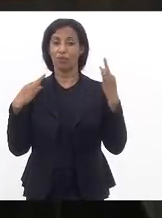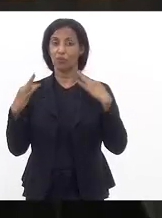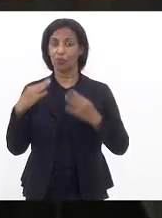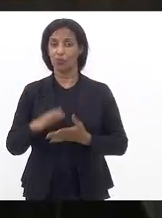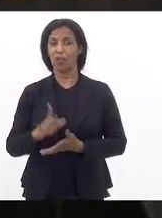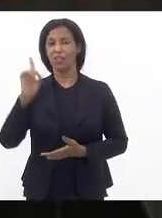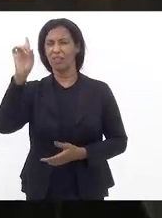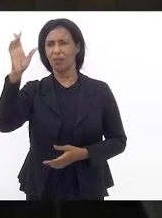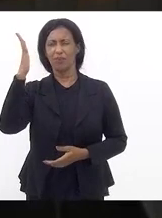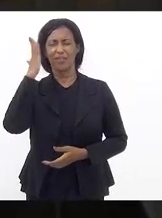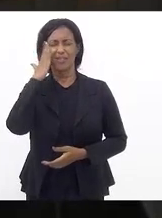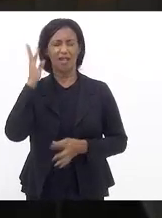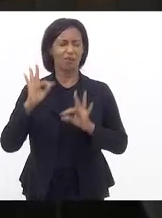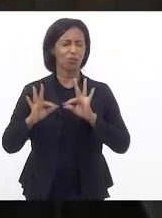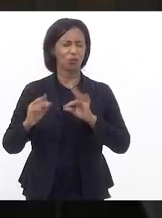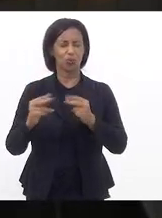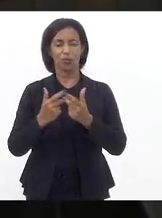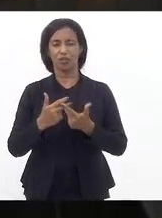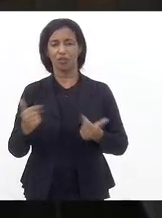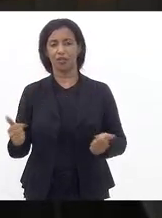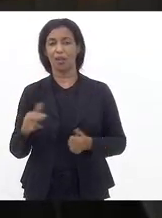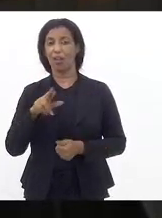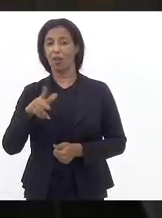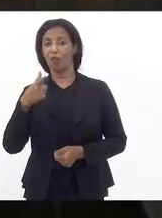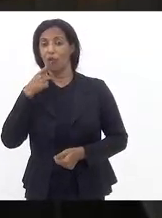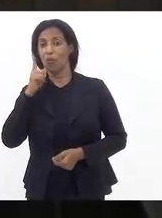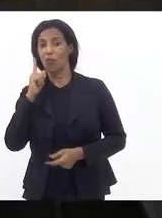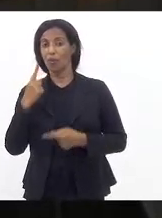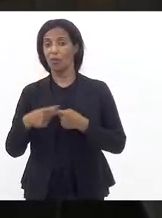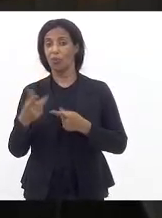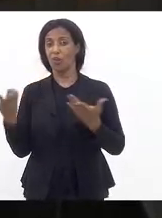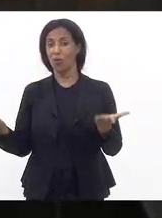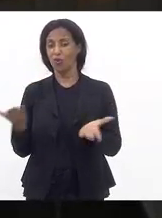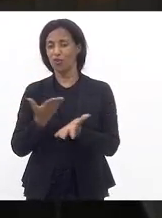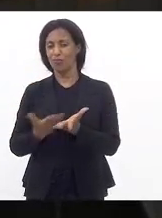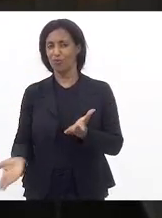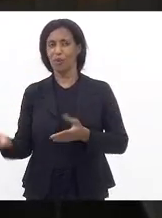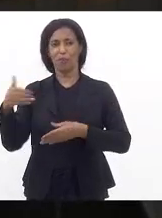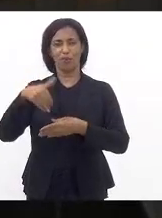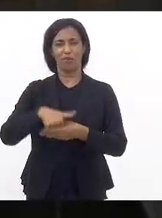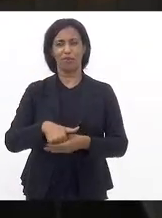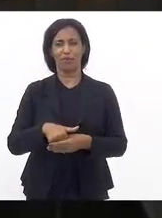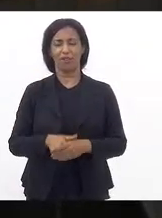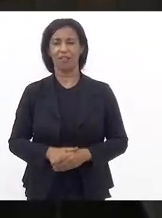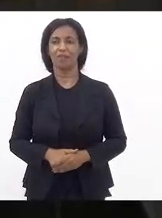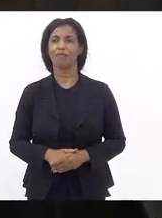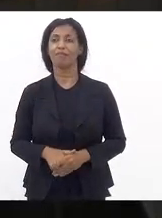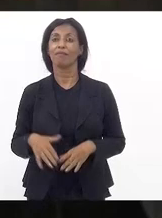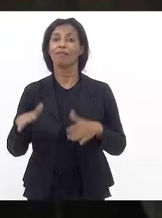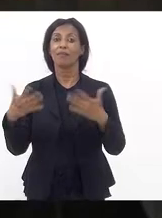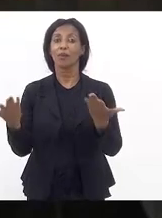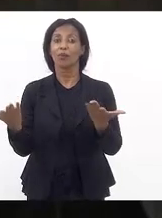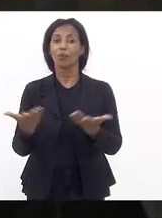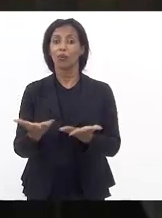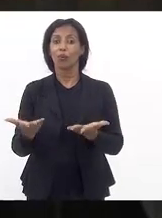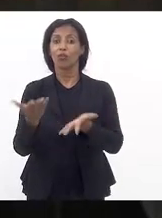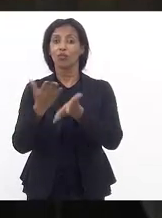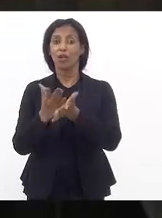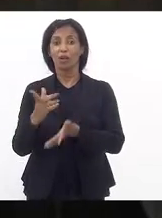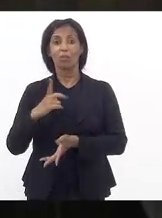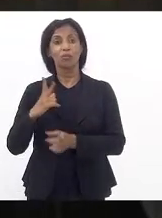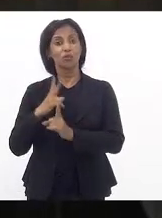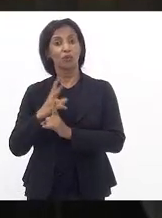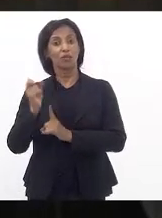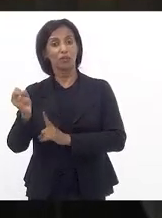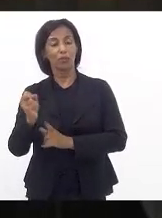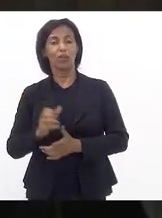Então Deus sabe de todas as coisas não foi ontem porque eu poderia não poderia estar voltando hoje então hoje acabamos de